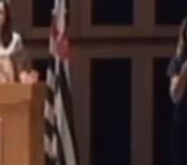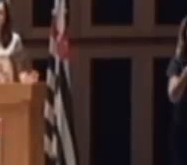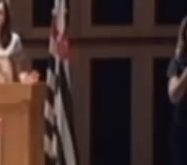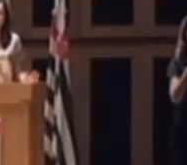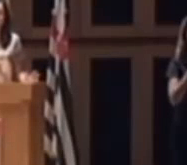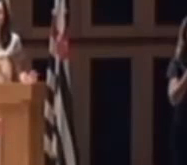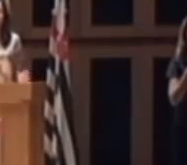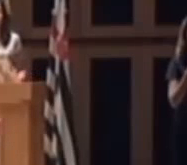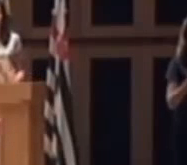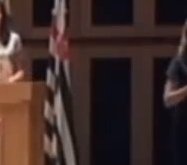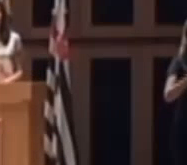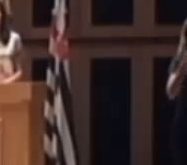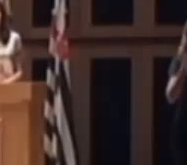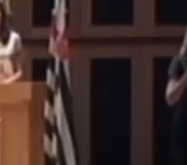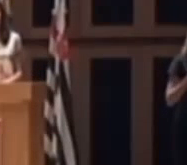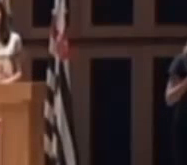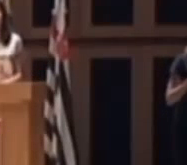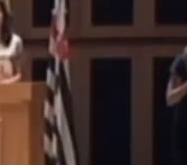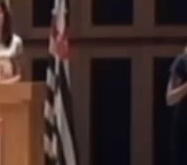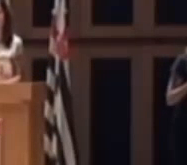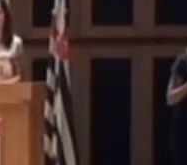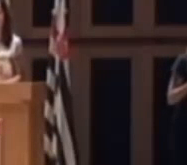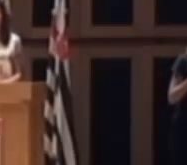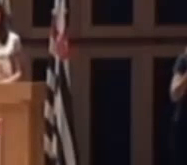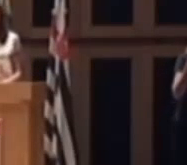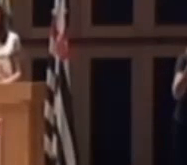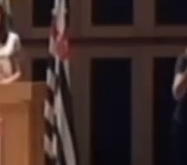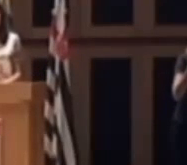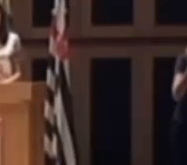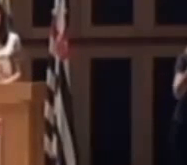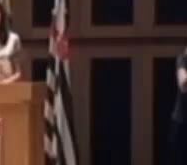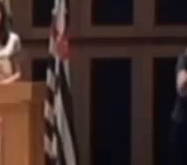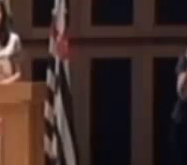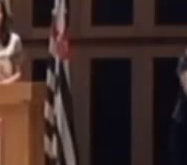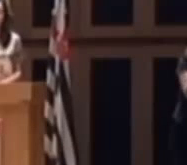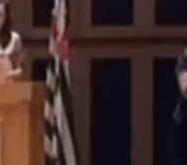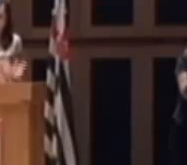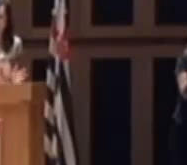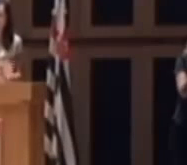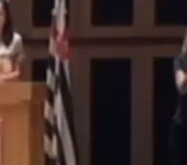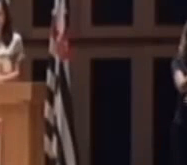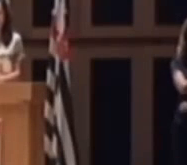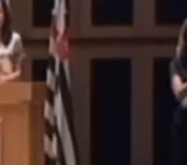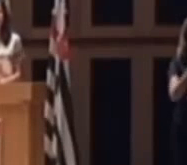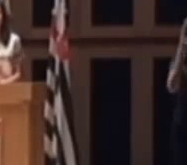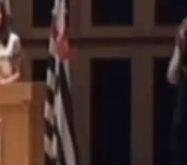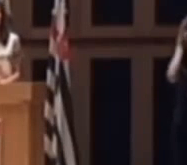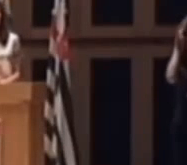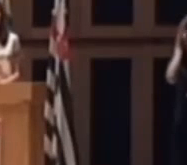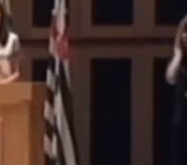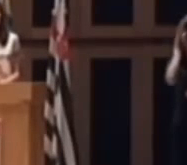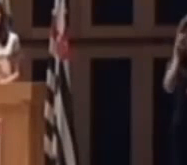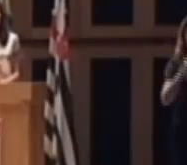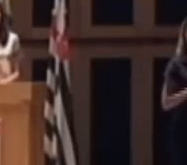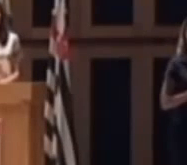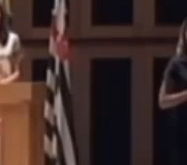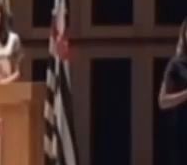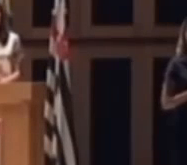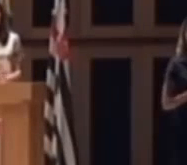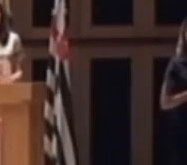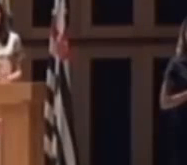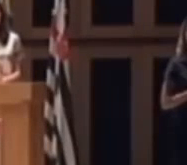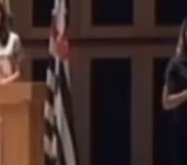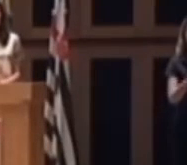questões importantes sobre a relação da sociedade civil com o Estado, Estado com a sociedade civil, e